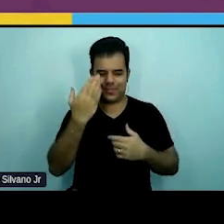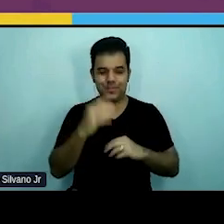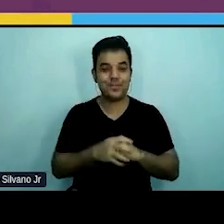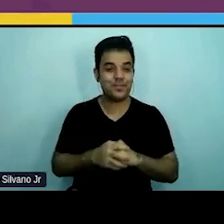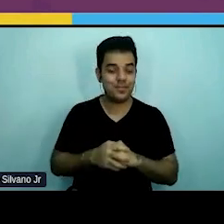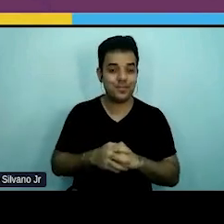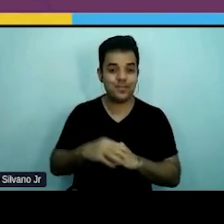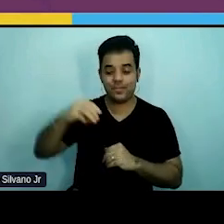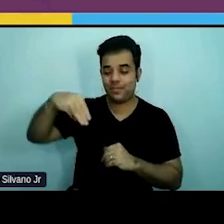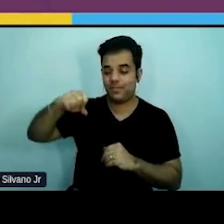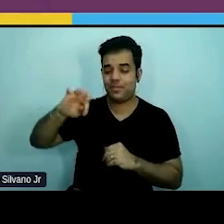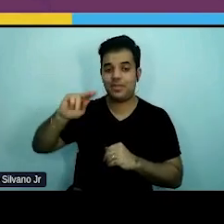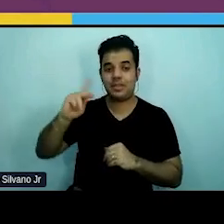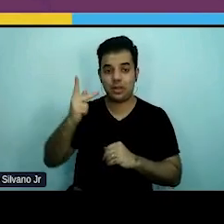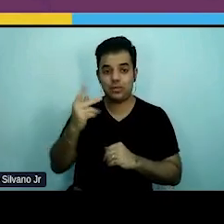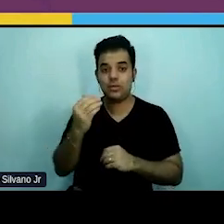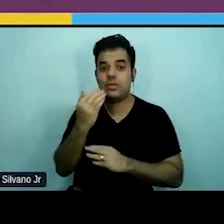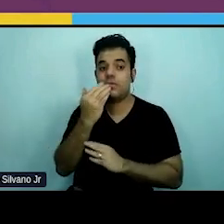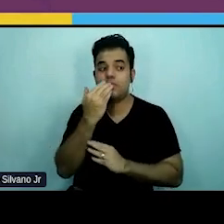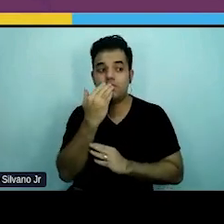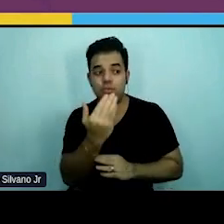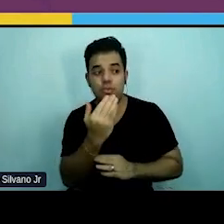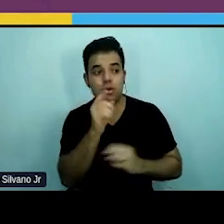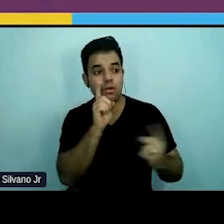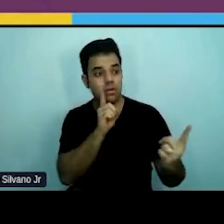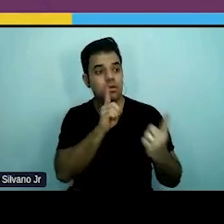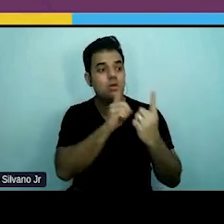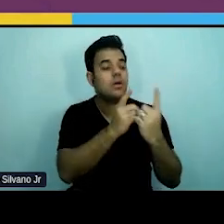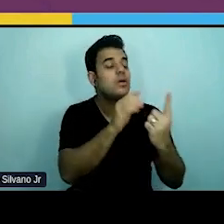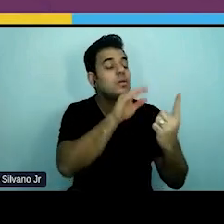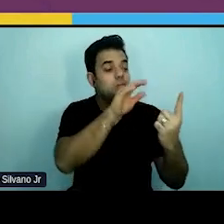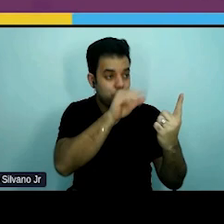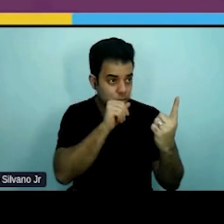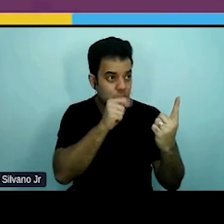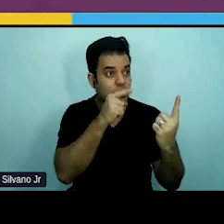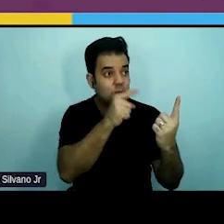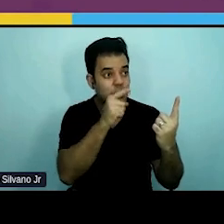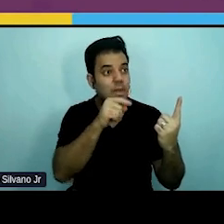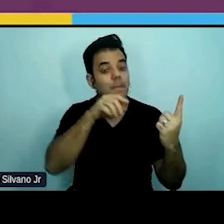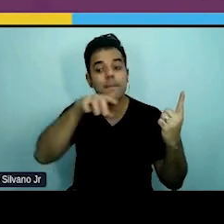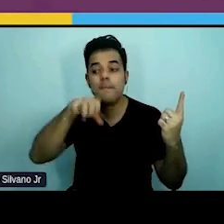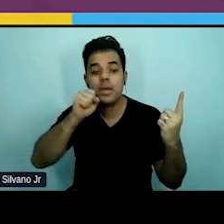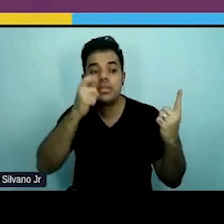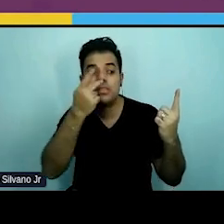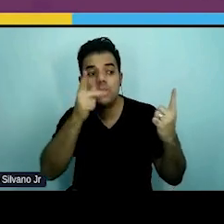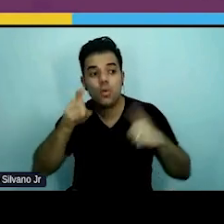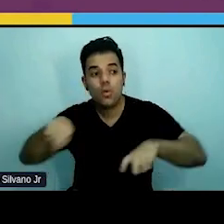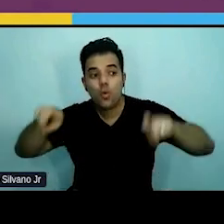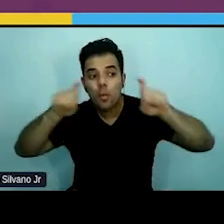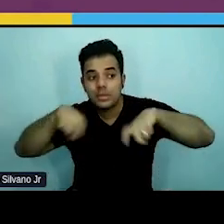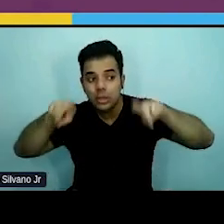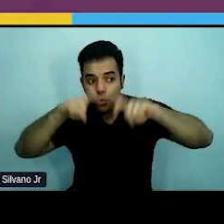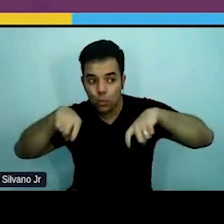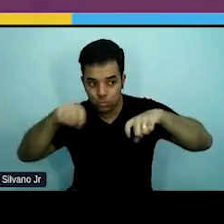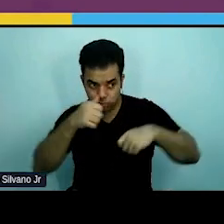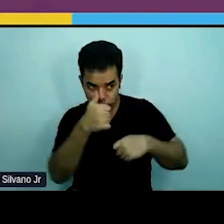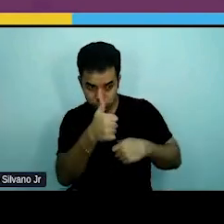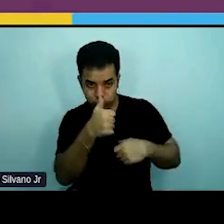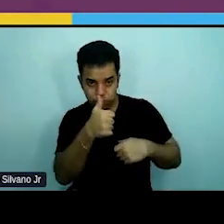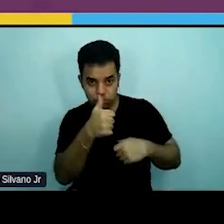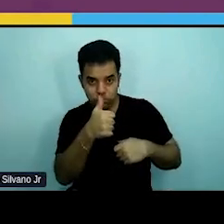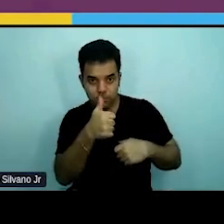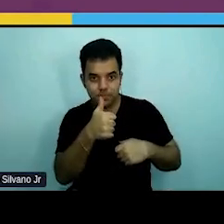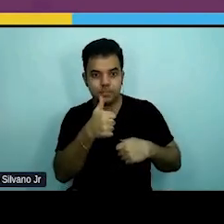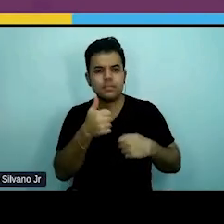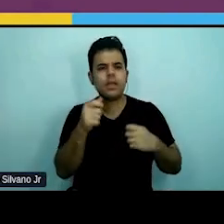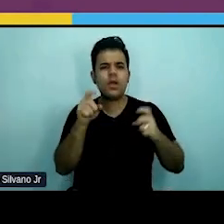de Mateus pediu ao João que pegasse o seu computador, tá? O computador que está